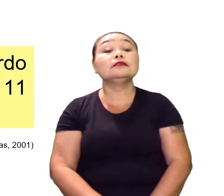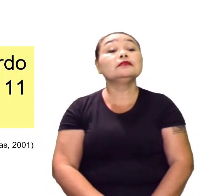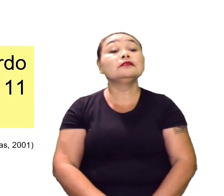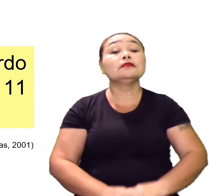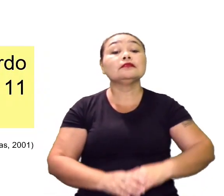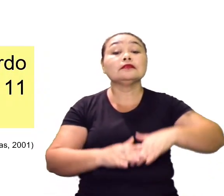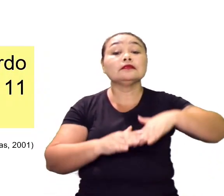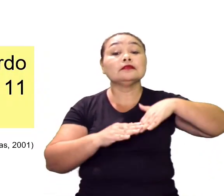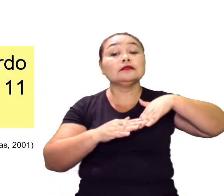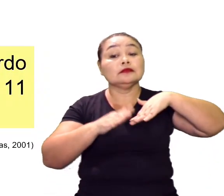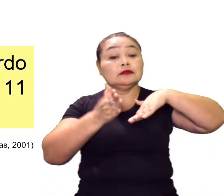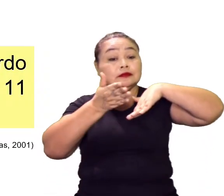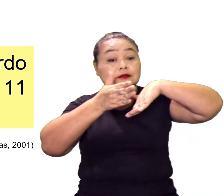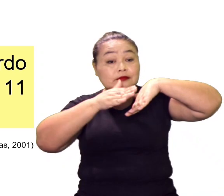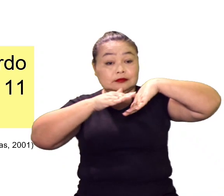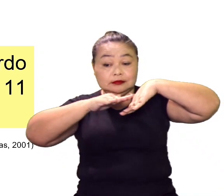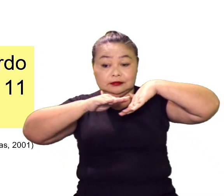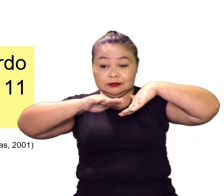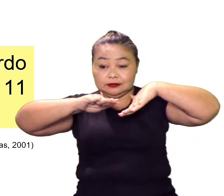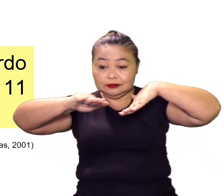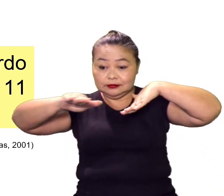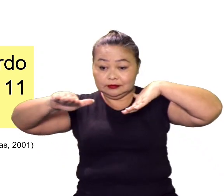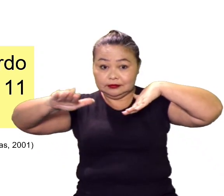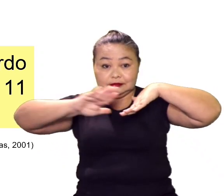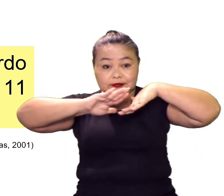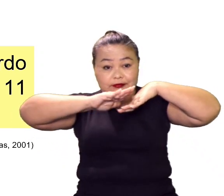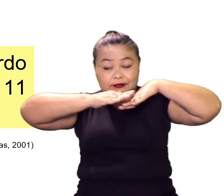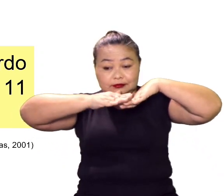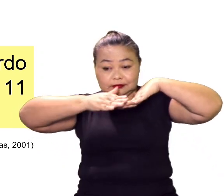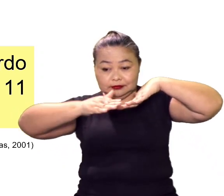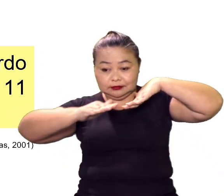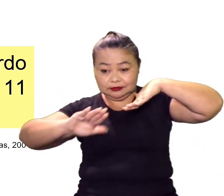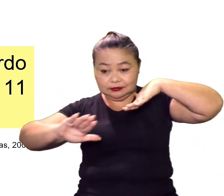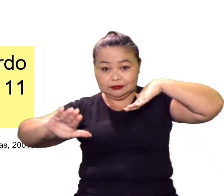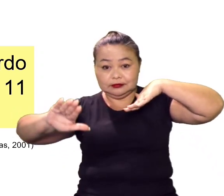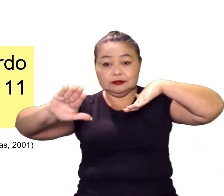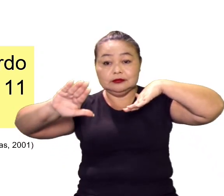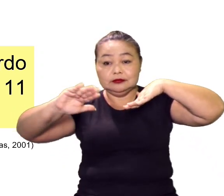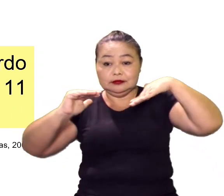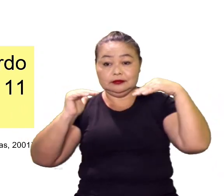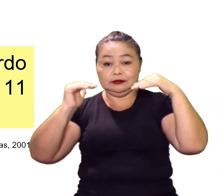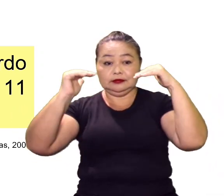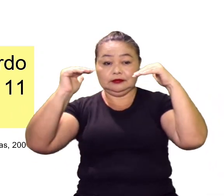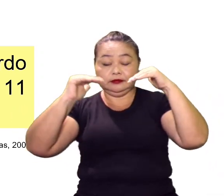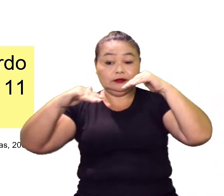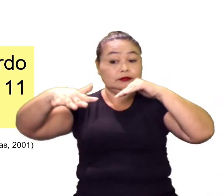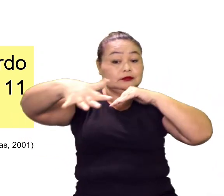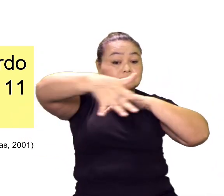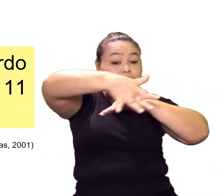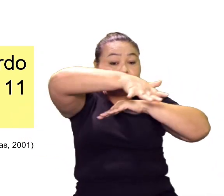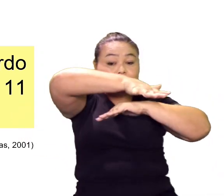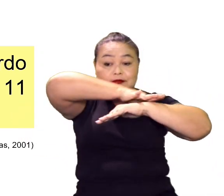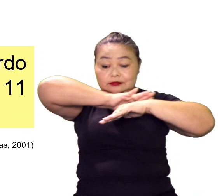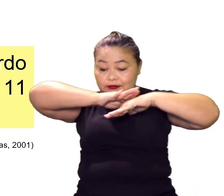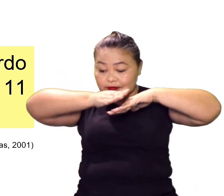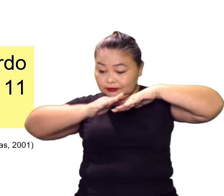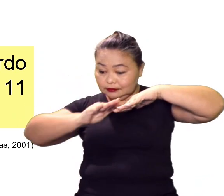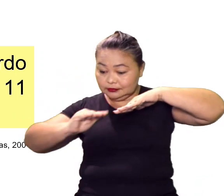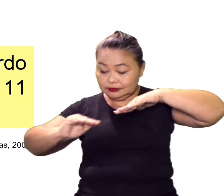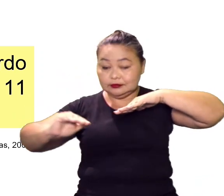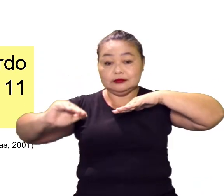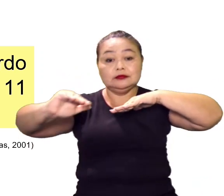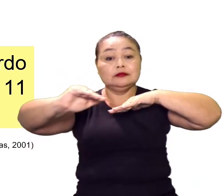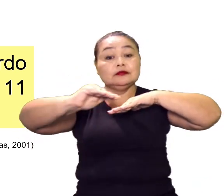E as depressões, que são áreas do relevo levemente aplanado e rebaixado em relação às áreas do entorno em sua volta, onde